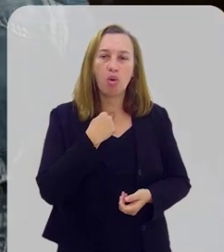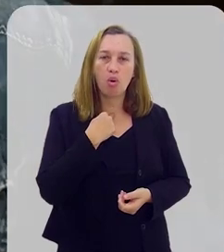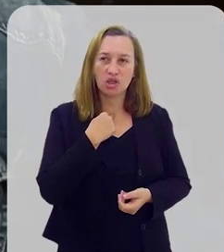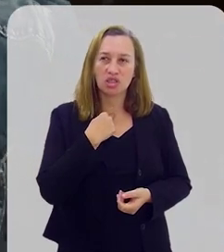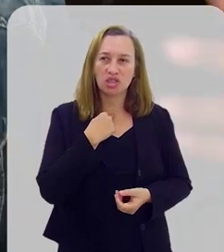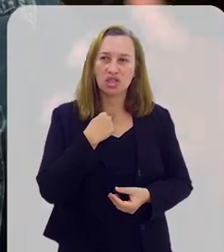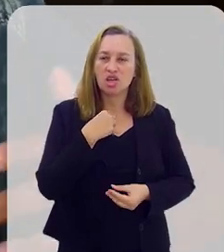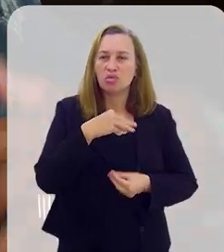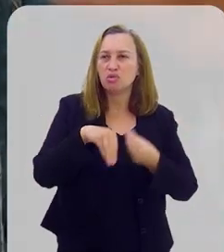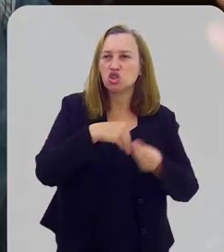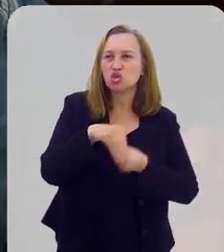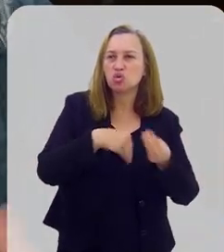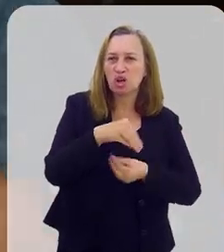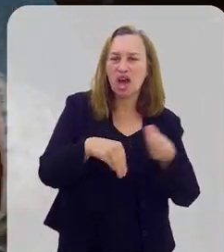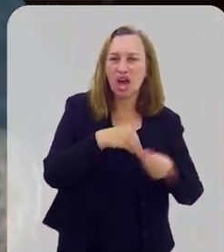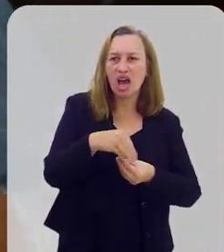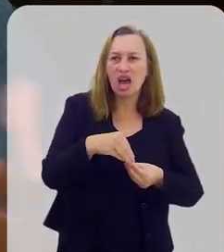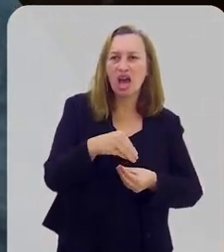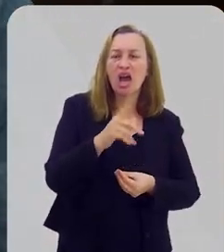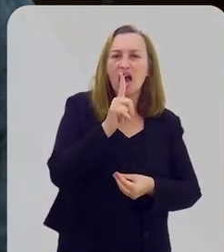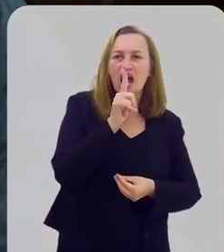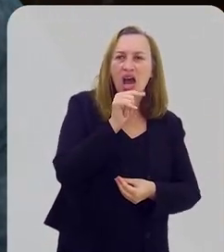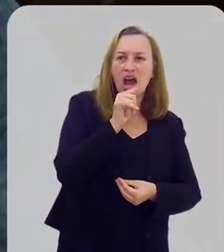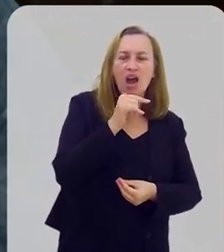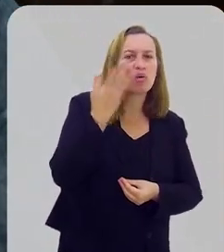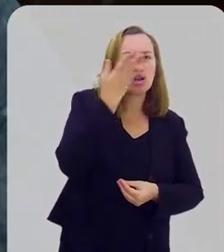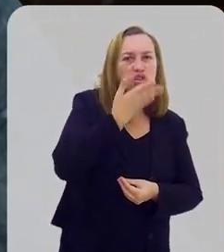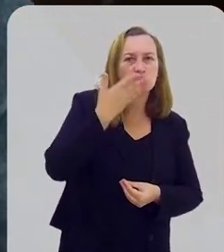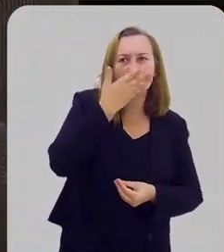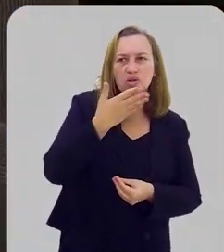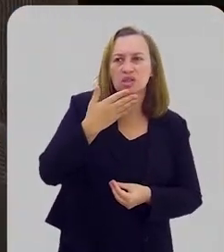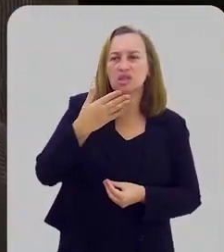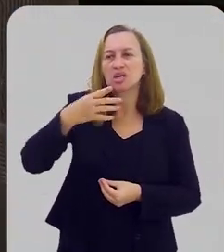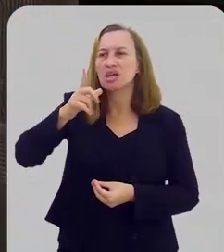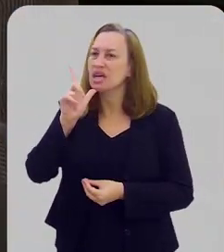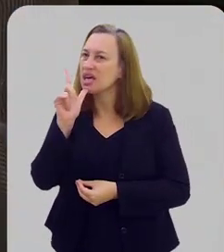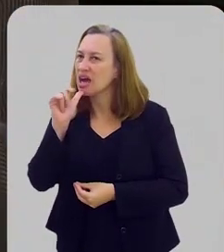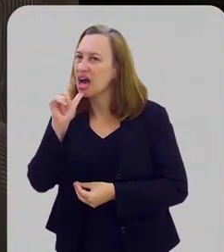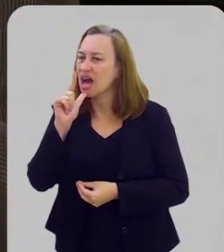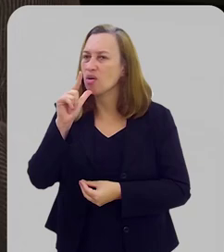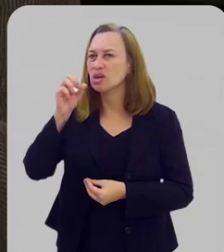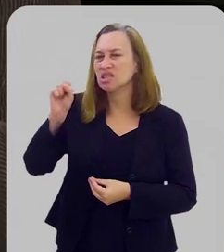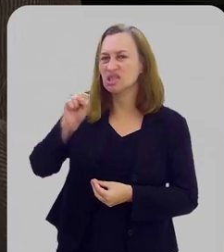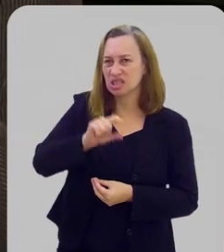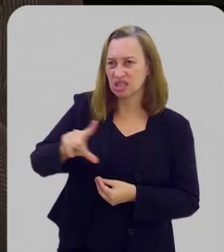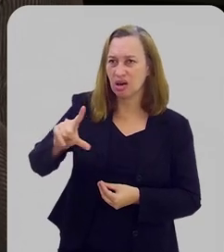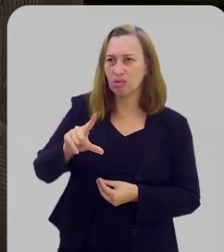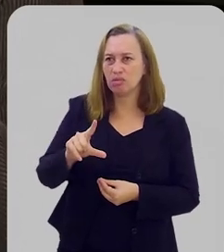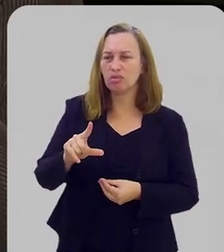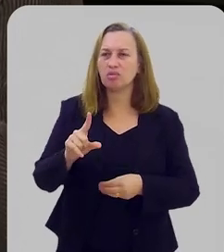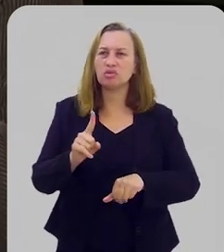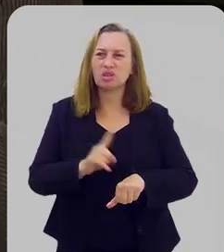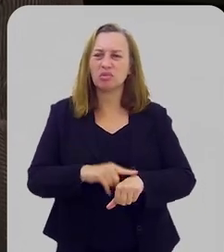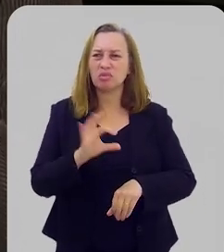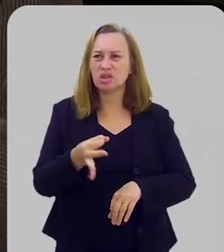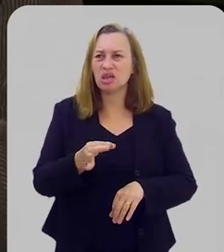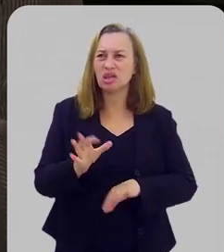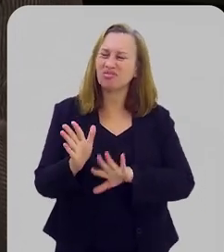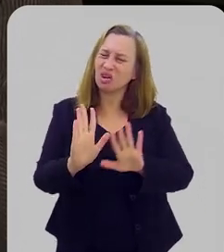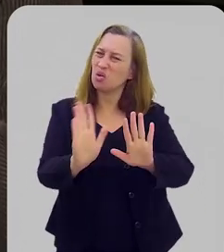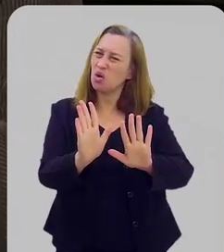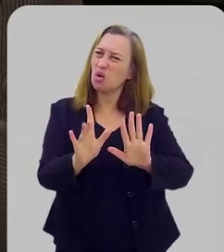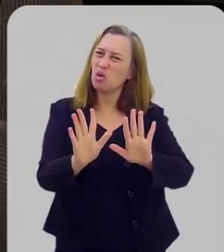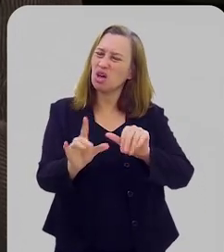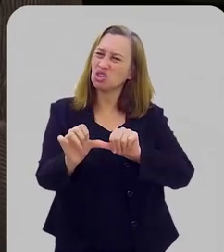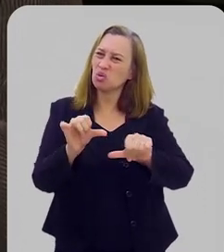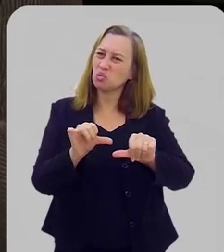jogar água doce ou jorrar água doce e água salgada ao mesmo tempo Isso é óbvio mas não sei eu eu acho que nesse nesse assunto aí